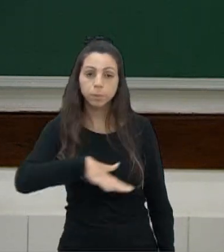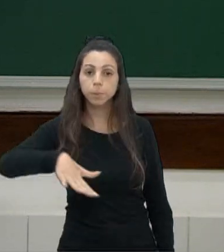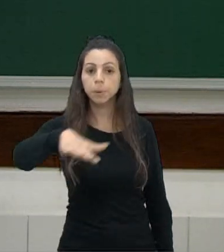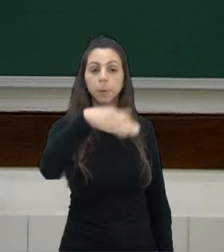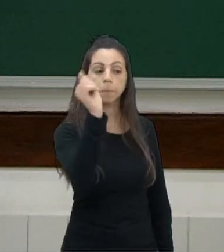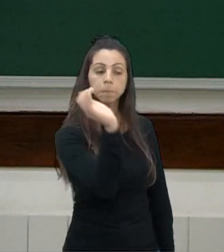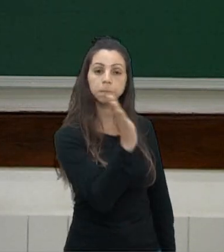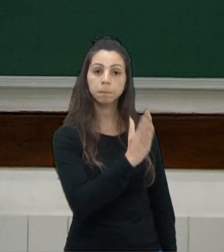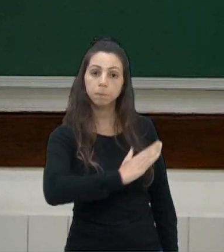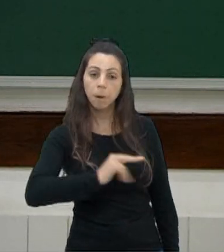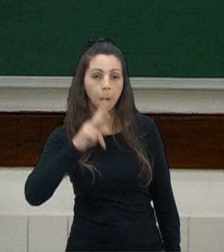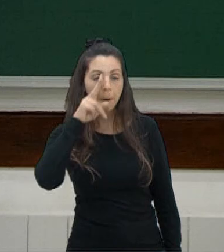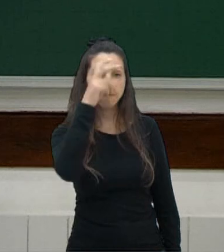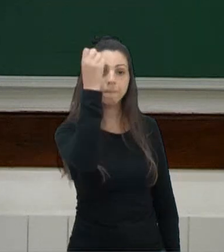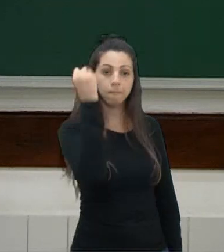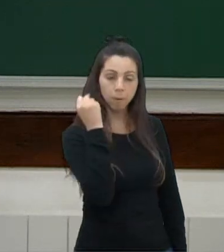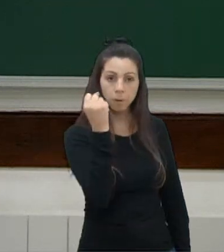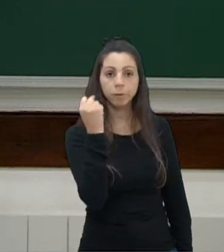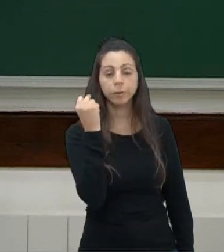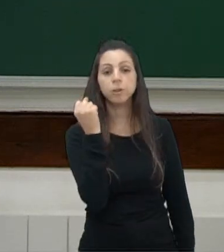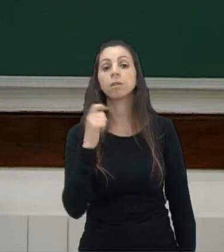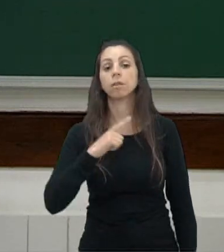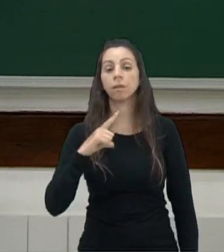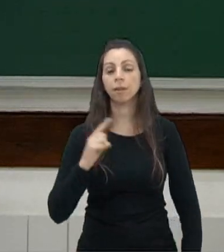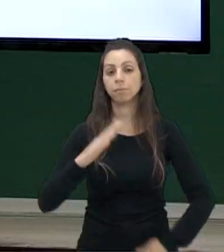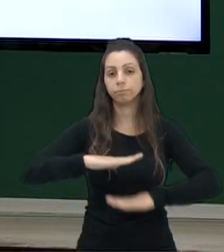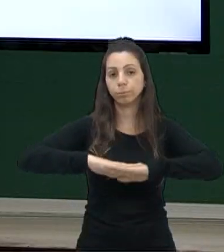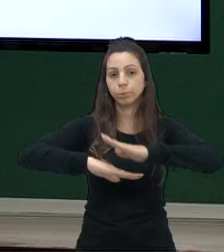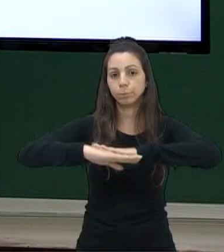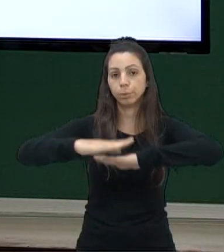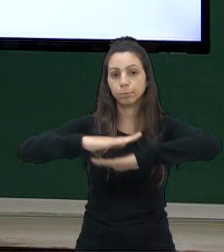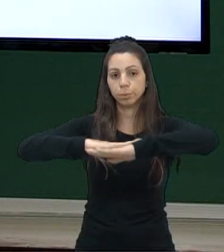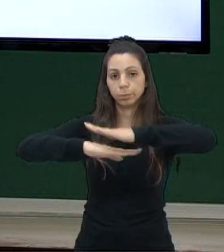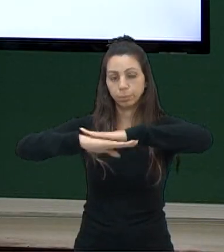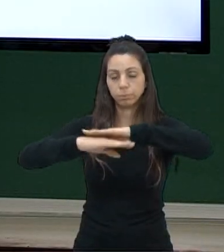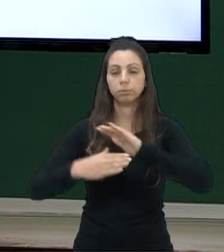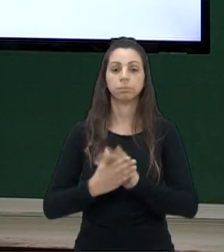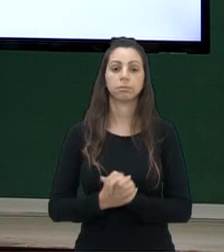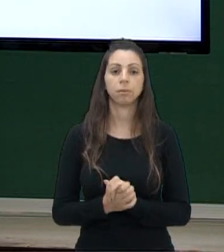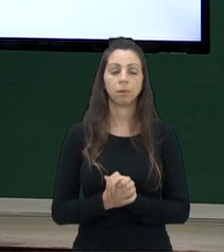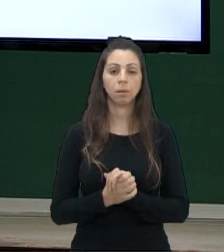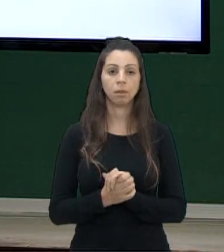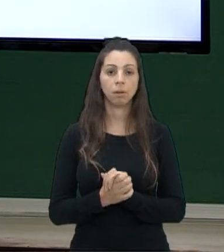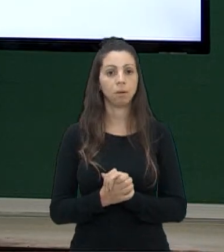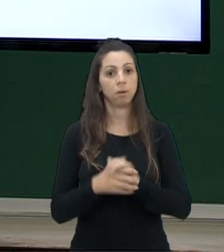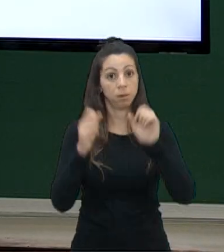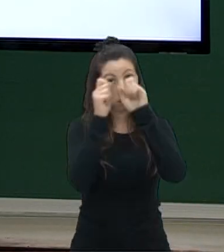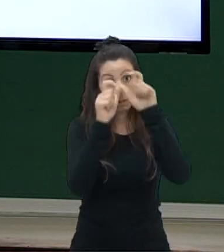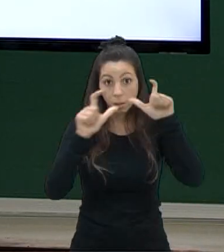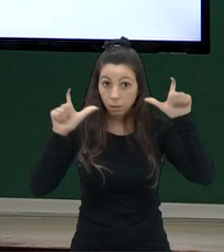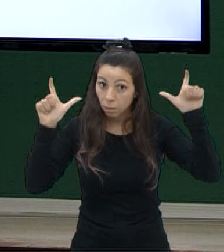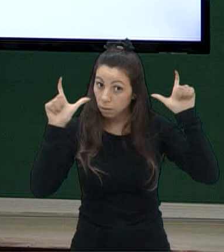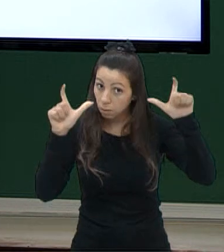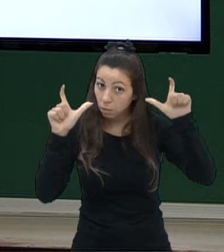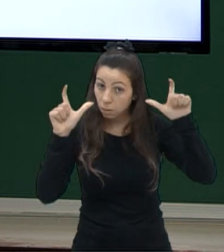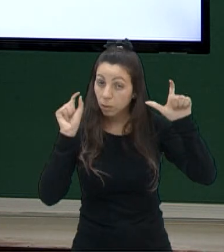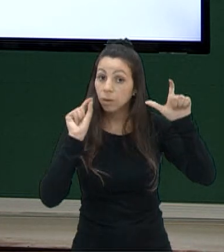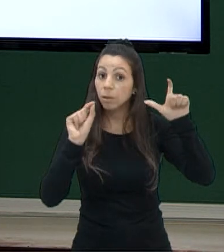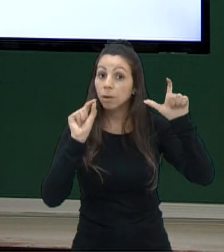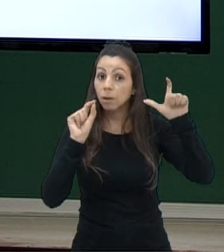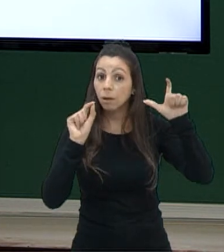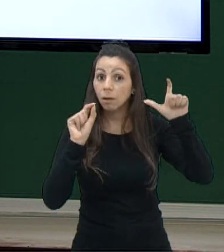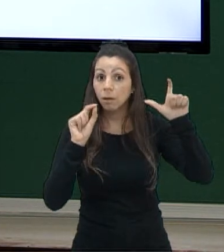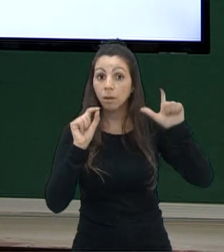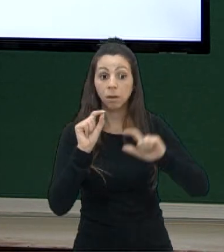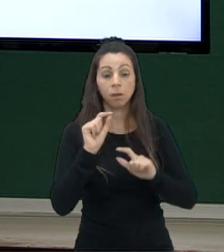temos predominantemente as bacias sedimentares. E atenção, estudante, não confunda bacia